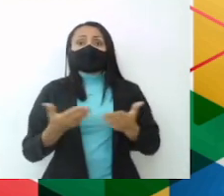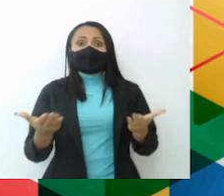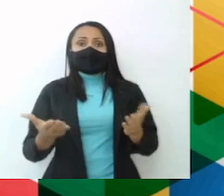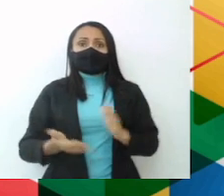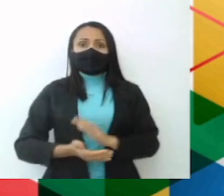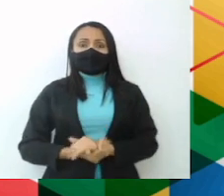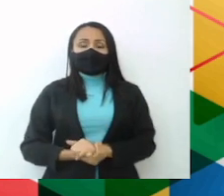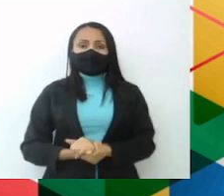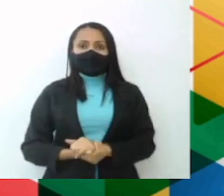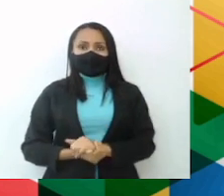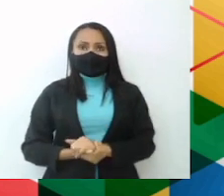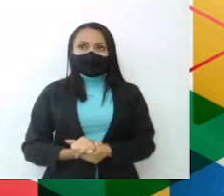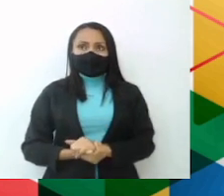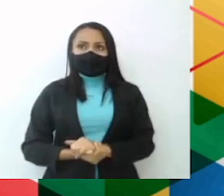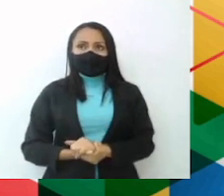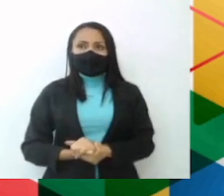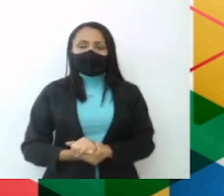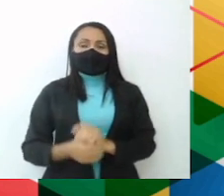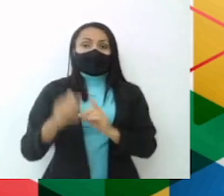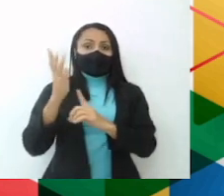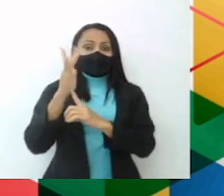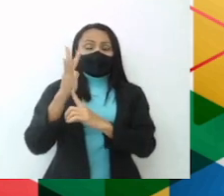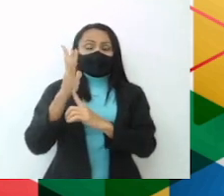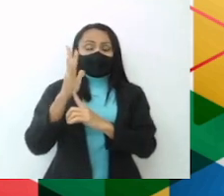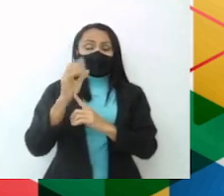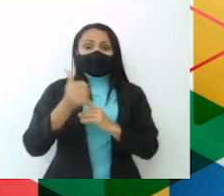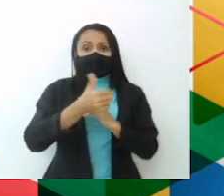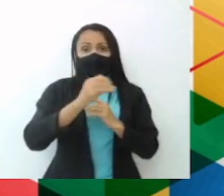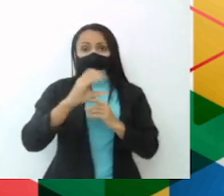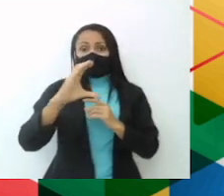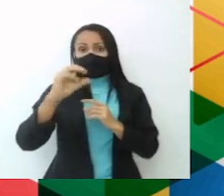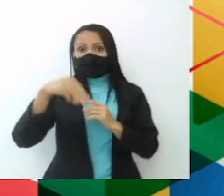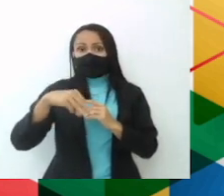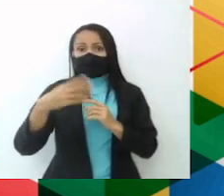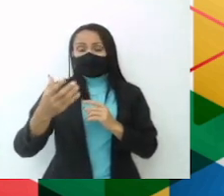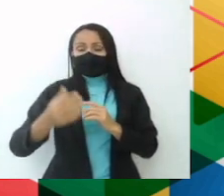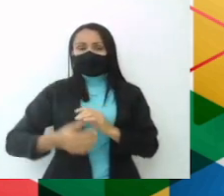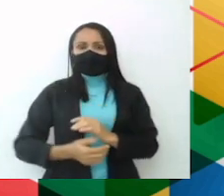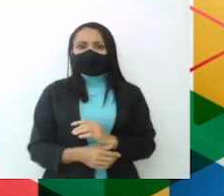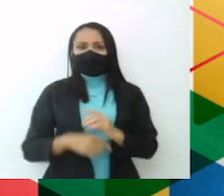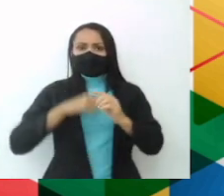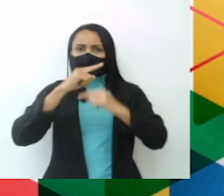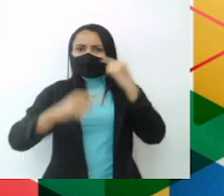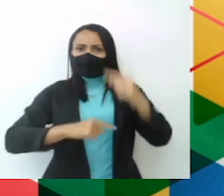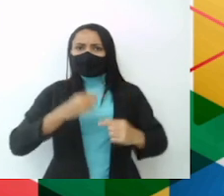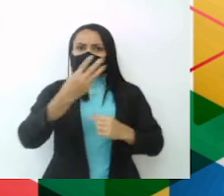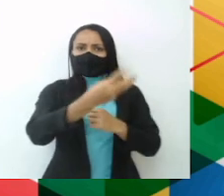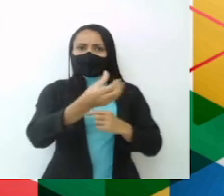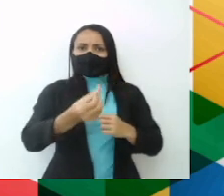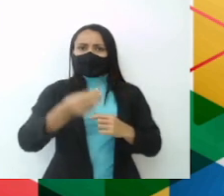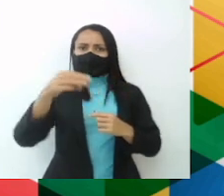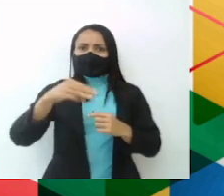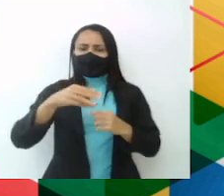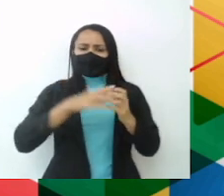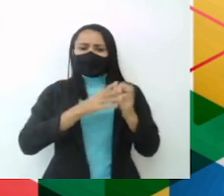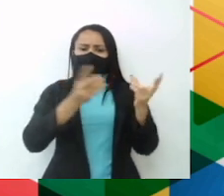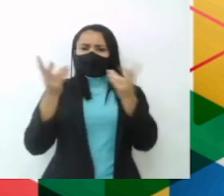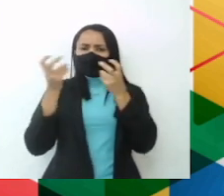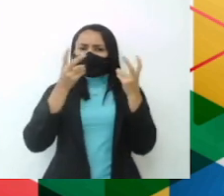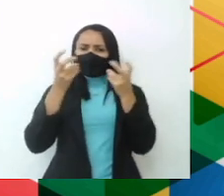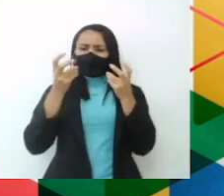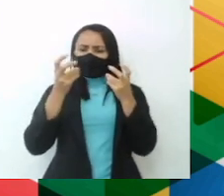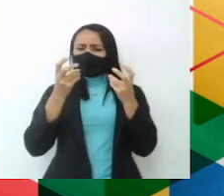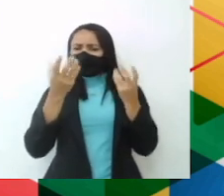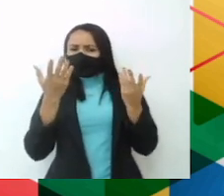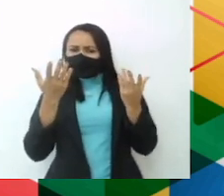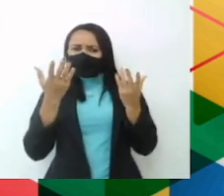olha só. A vela tem 10 centímetros. E depois de 36 minutos, Ana